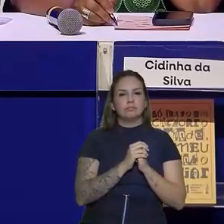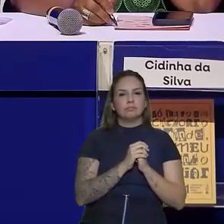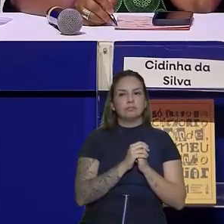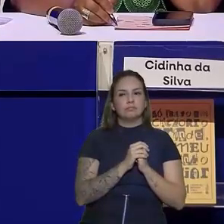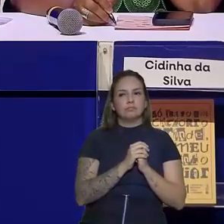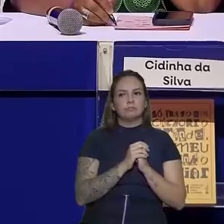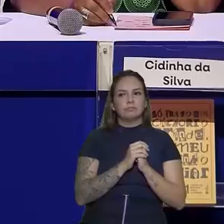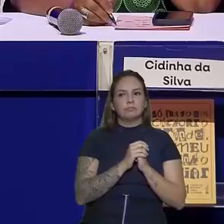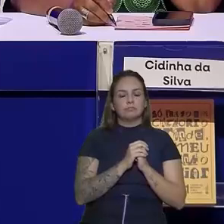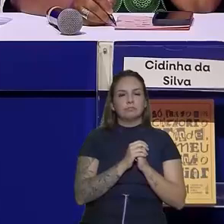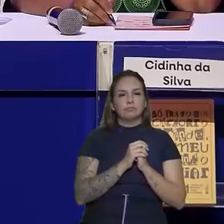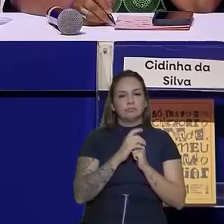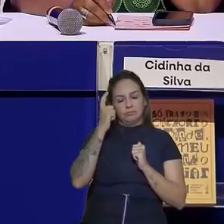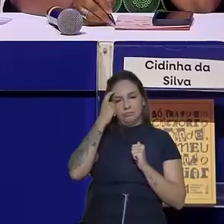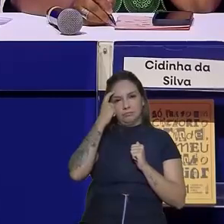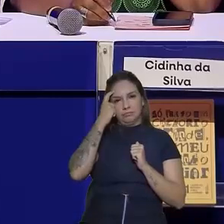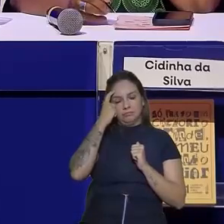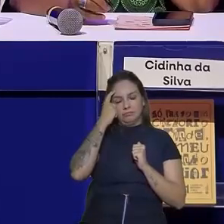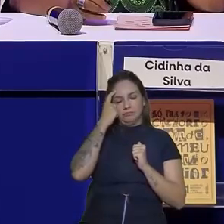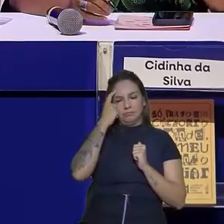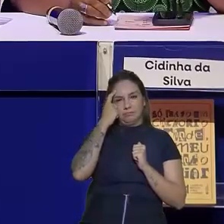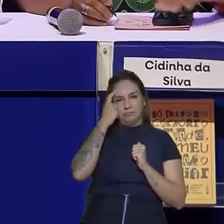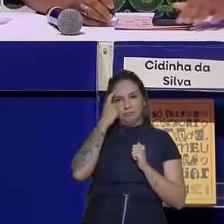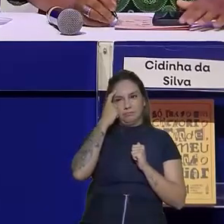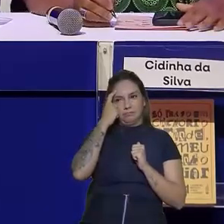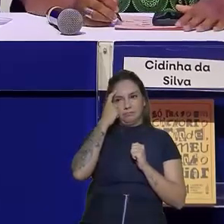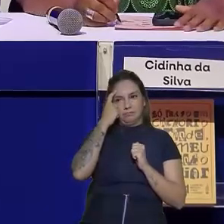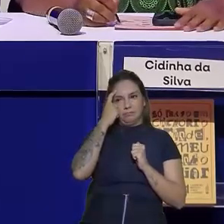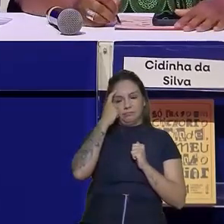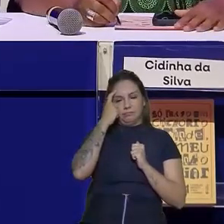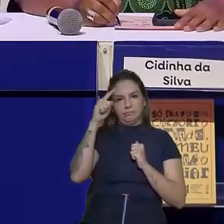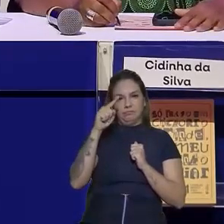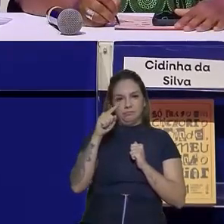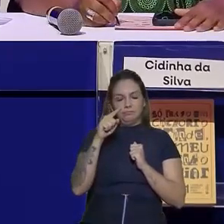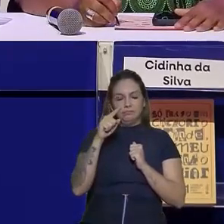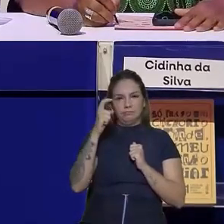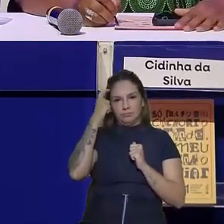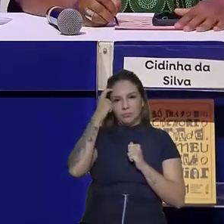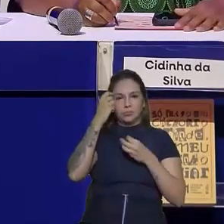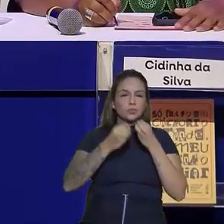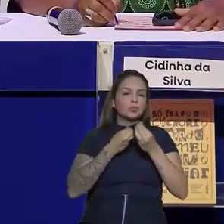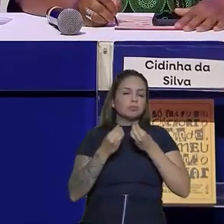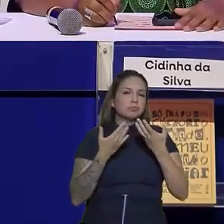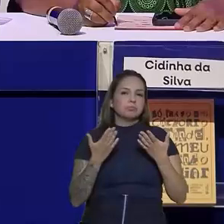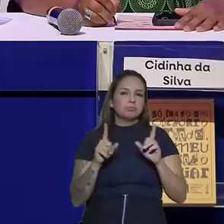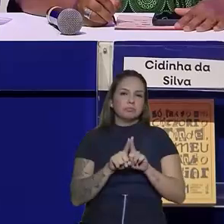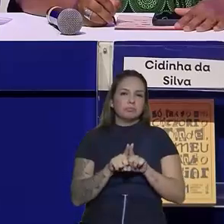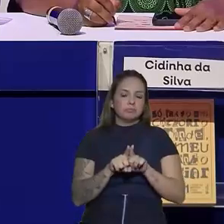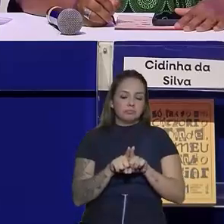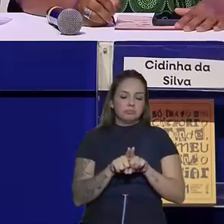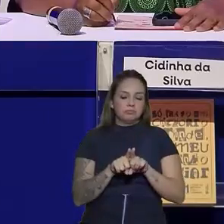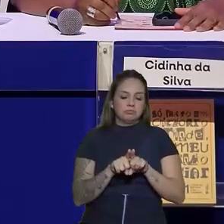sobre poder. E aí eu fiquei pensando sobre isso, sobre essa insuficiência do pensamento e